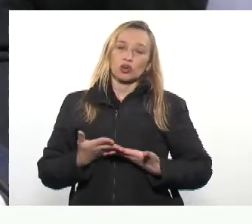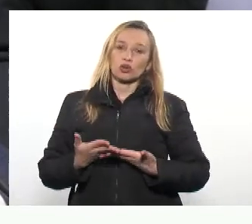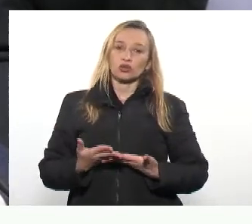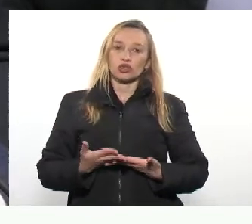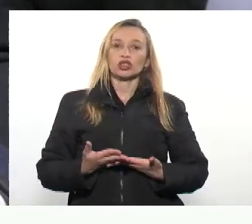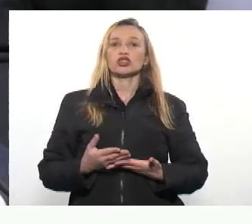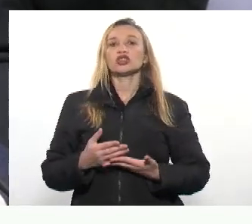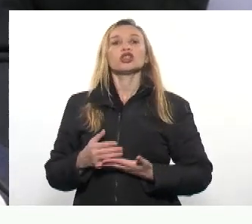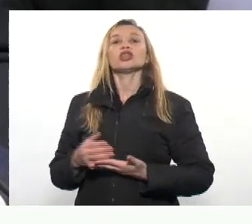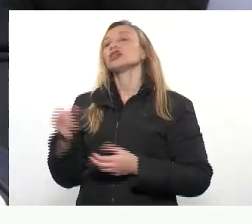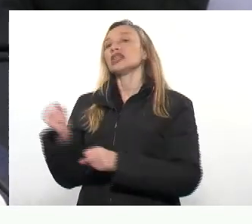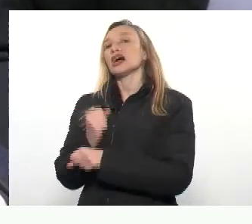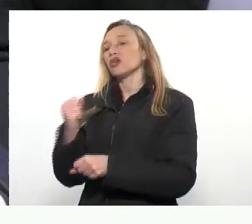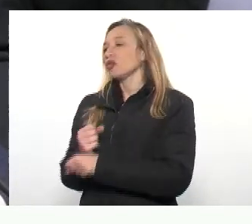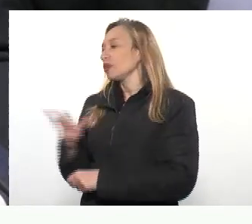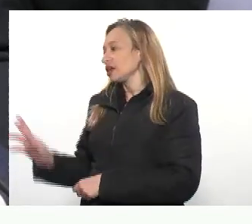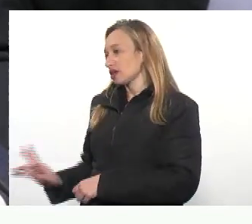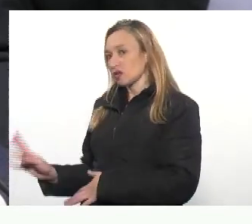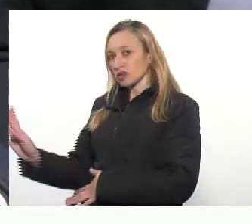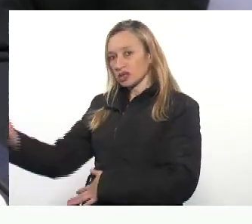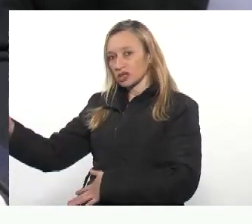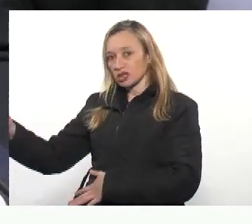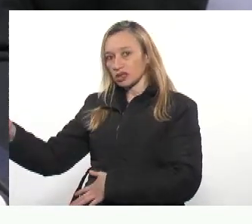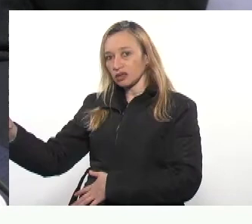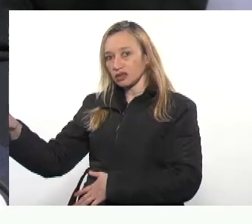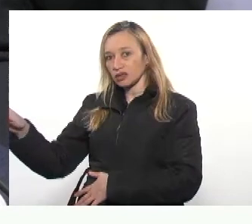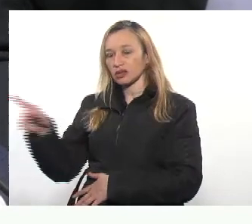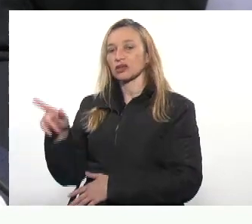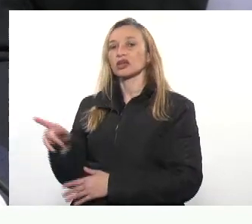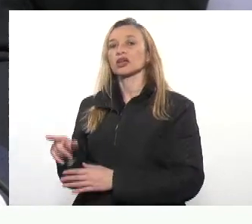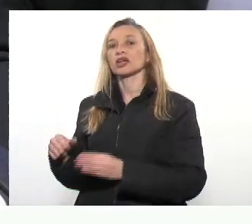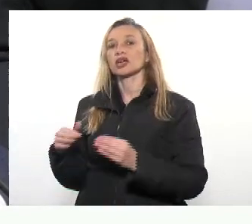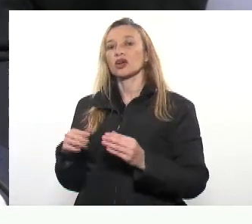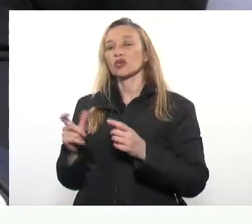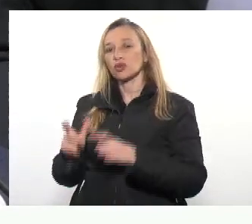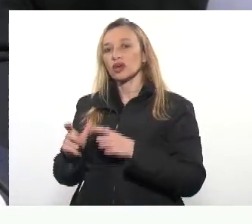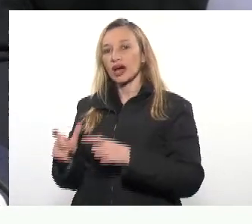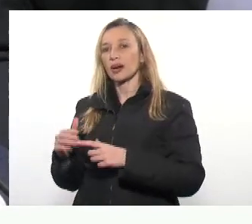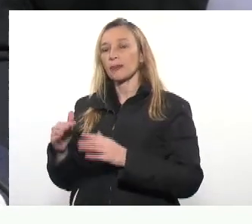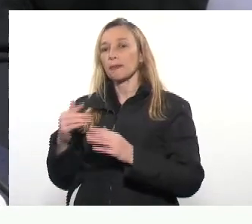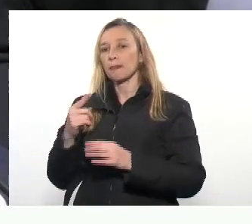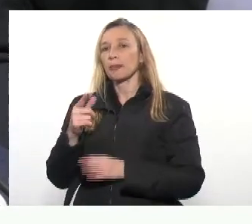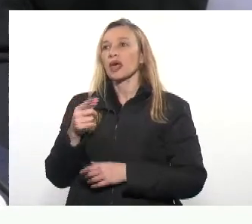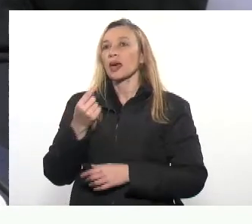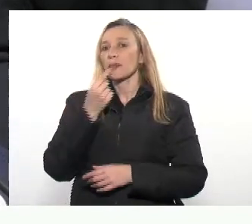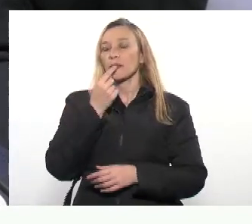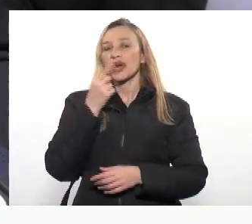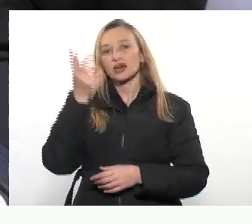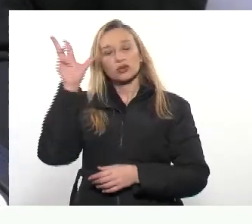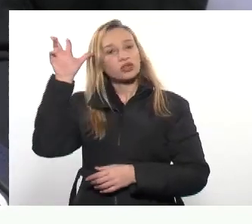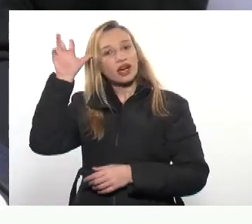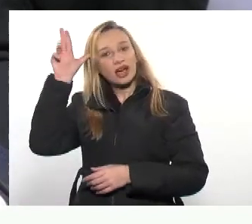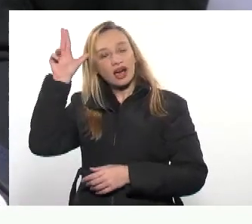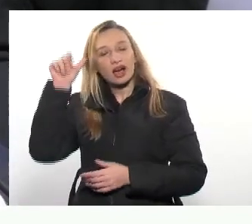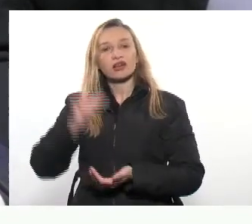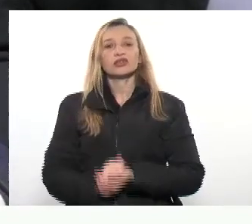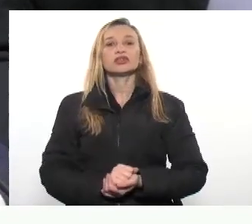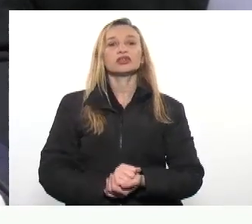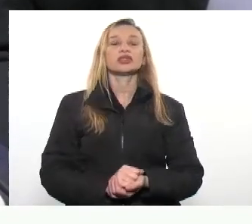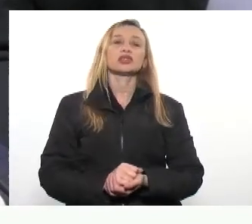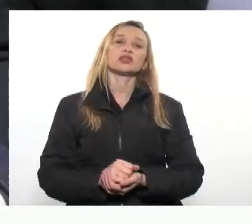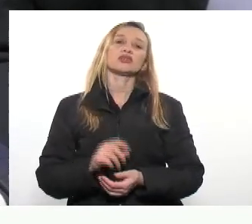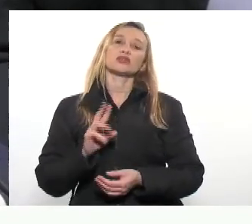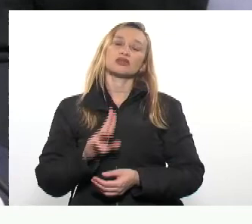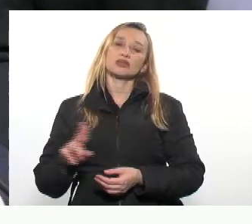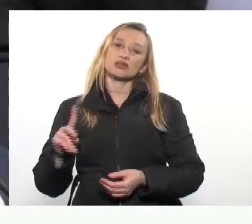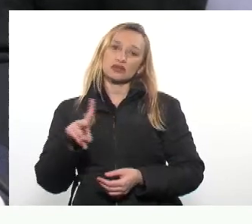Nós pegamos uma área da Rocinha, a Vila Cruzado, que é uma área perto ali da Gávea, perto da Colégio Americana, e a gente já vai